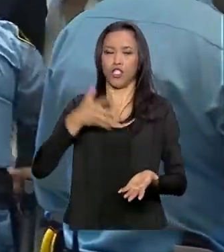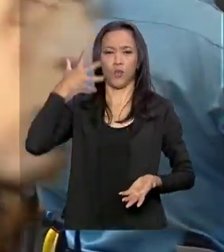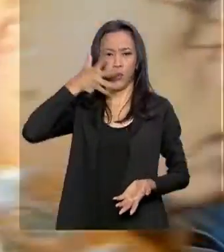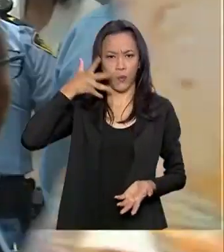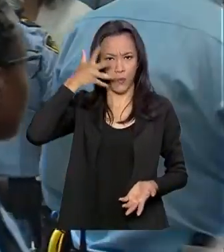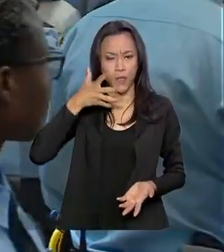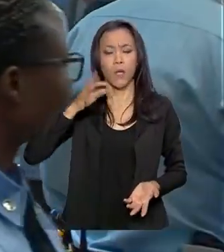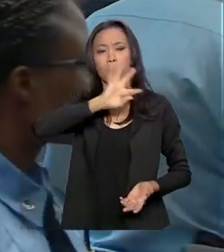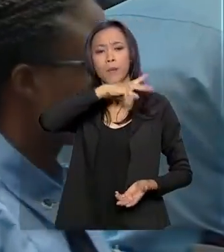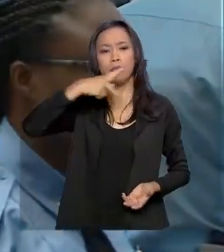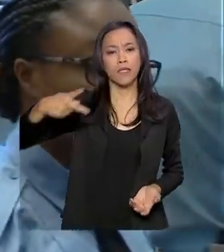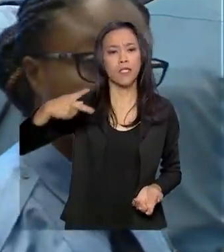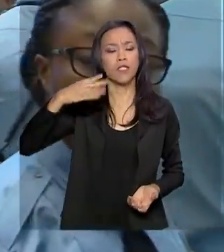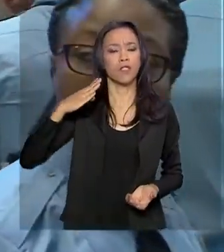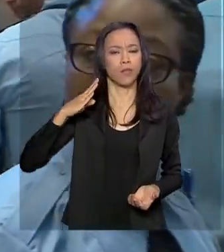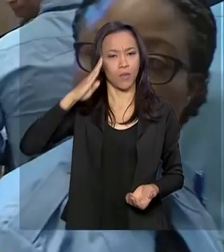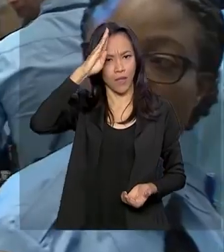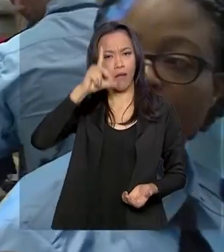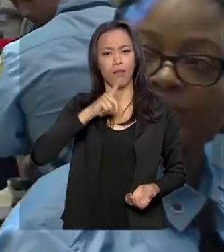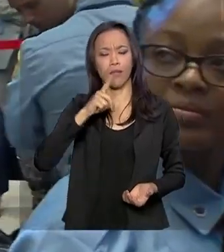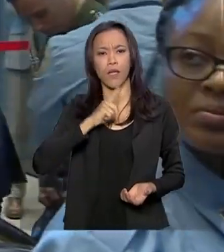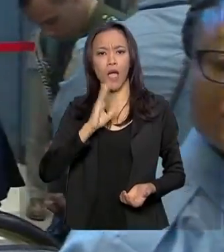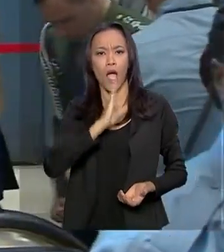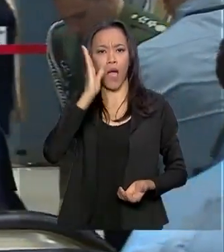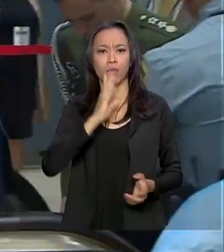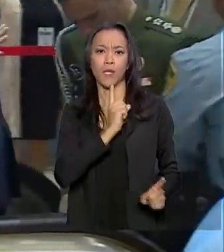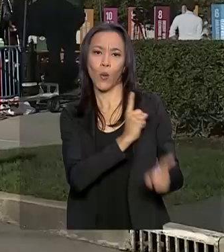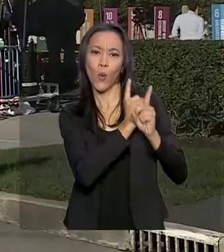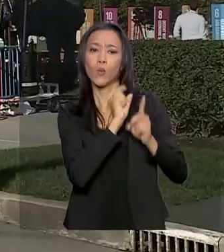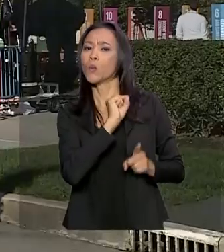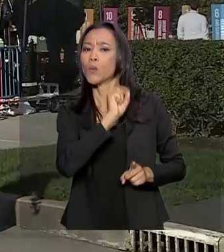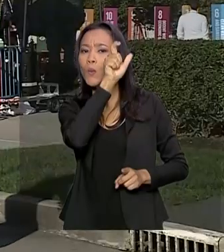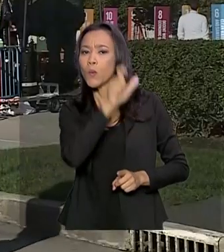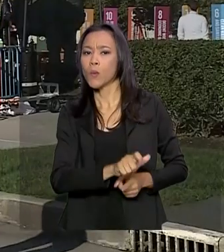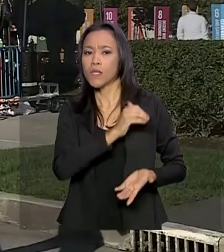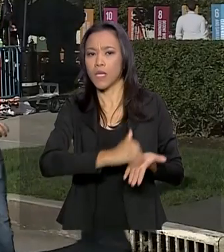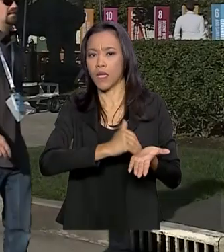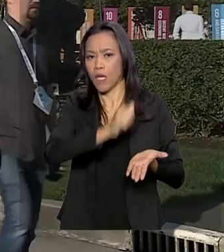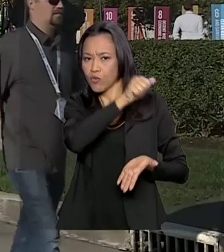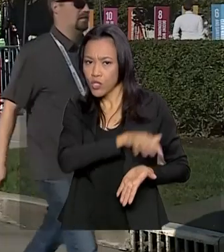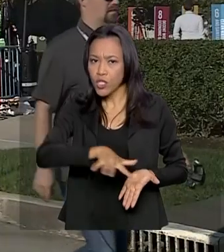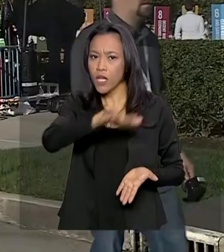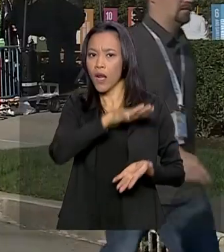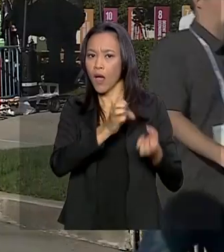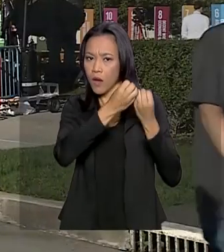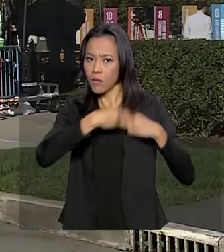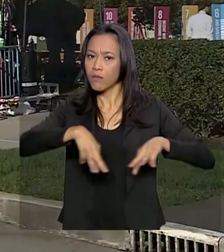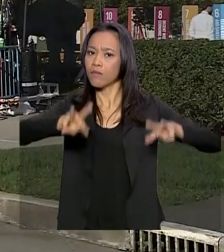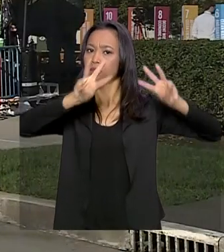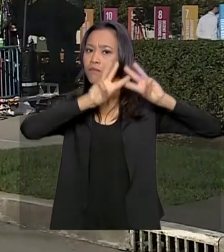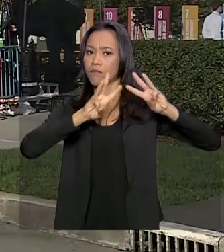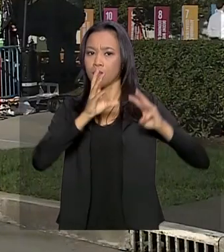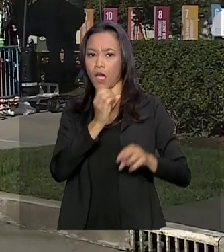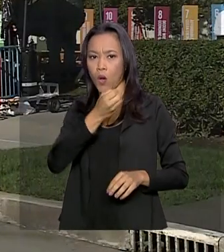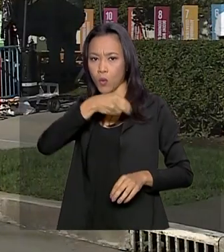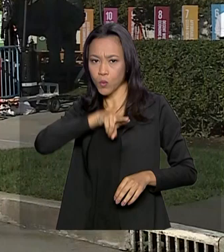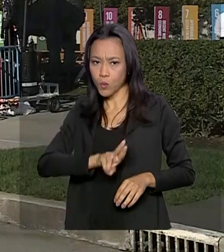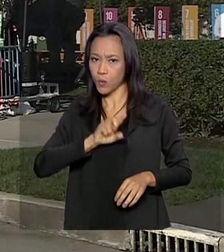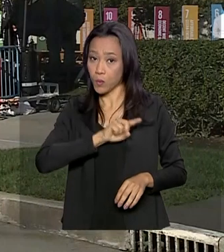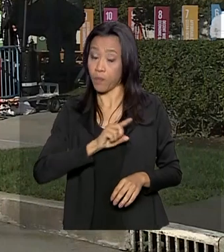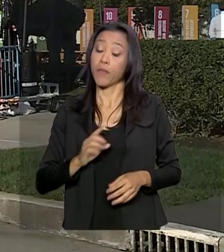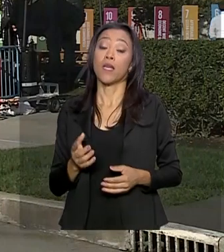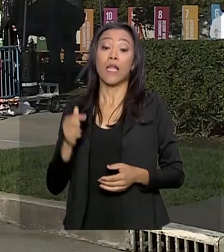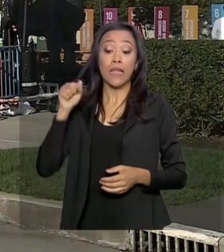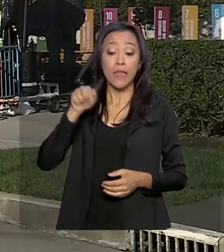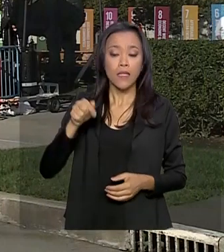jair bolsonaro tem um breve encontro com o secretário geral da onu da onu antónio guterres nesse discurso o